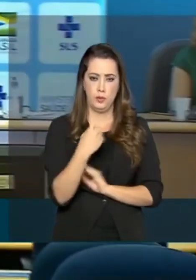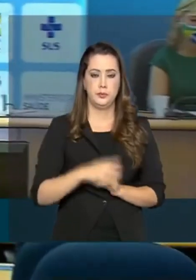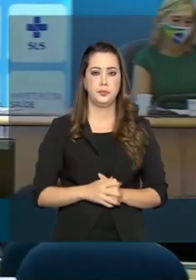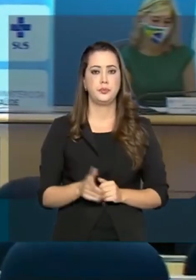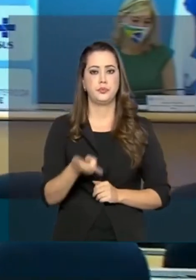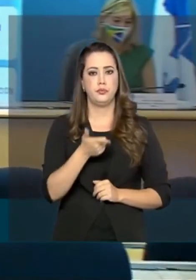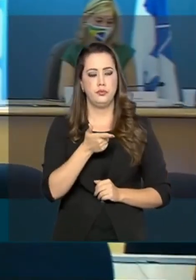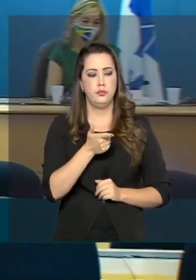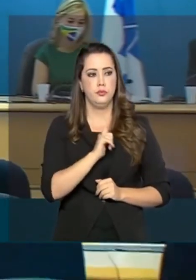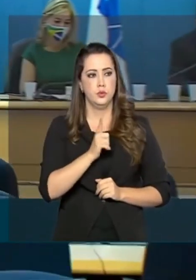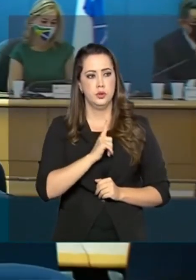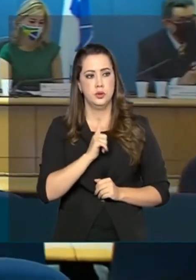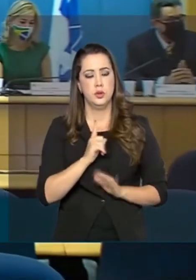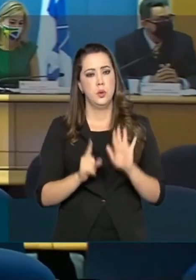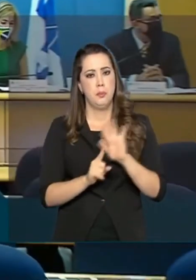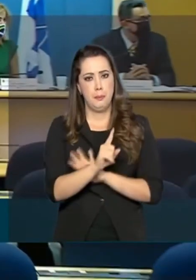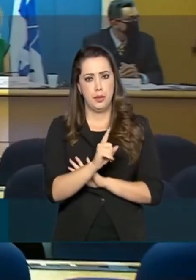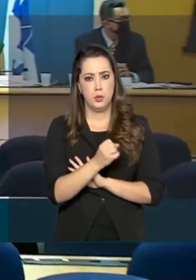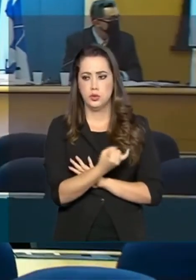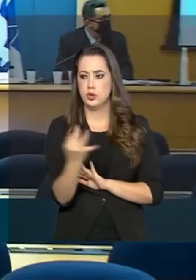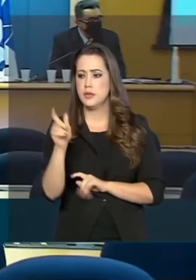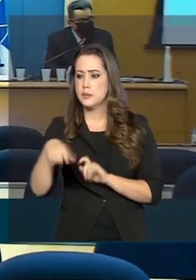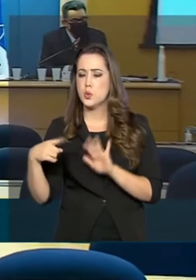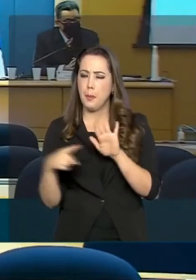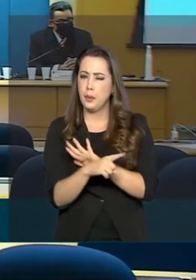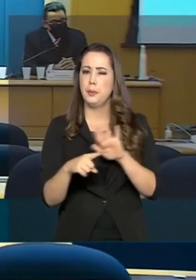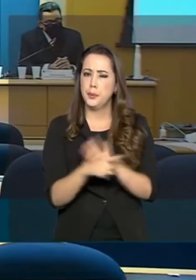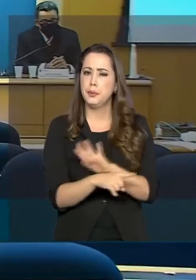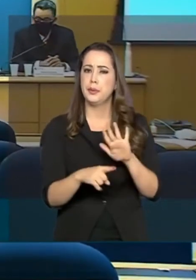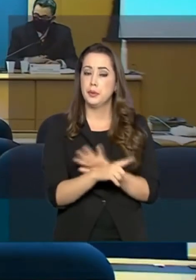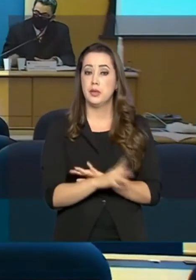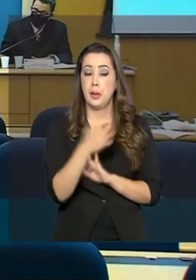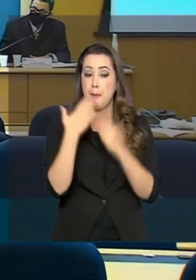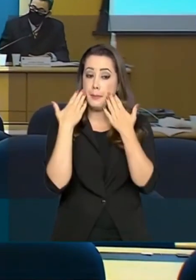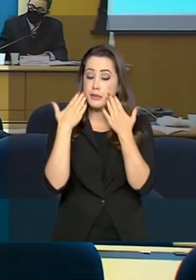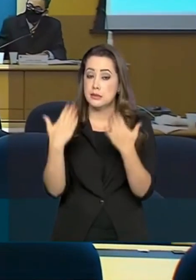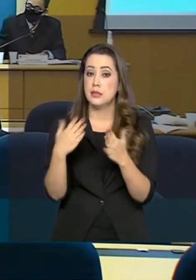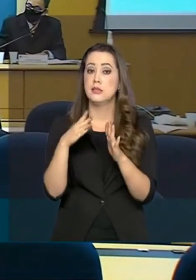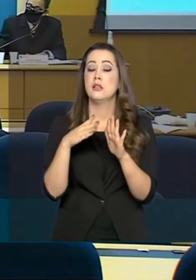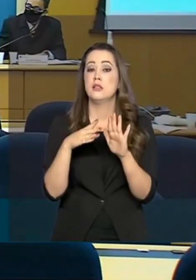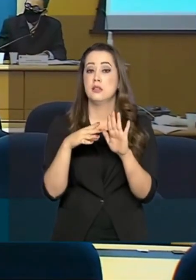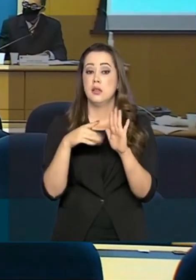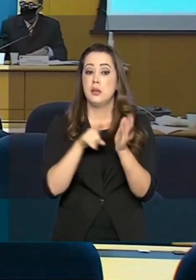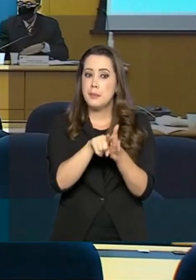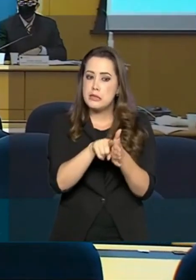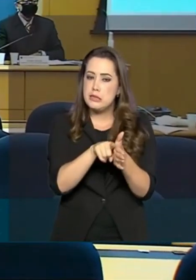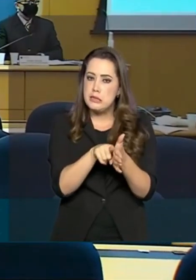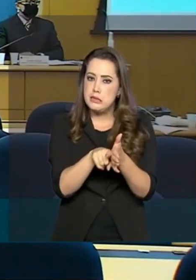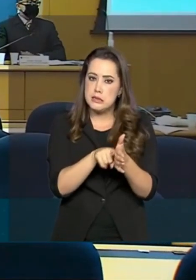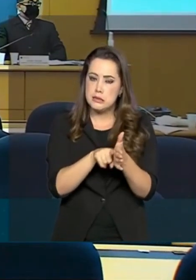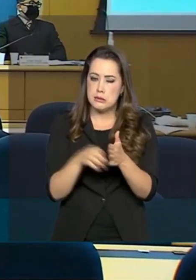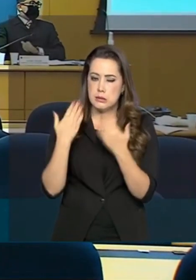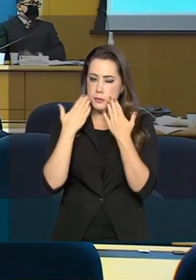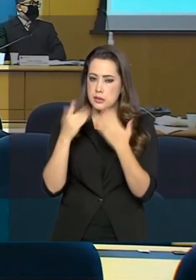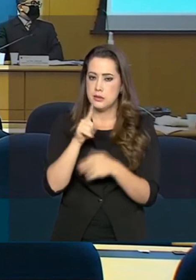foi enviada por vários profissionais, que é sobre a pesquisa apresentada pela secretária Mayra e também pelo doutor